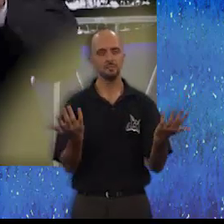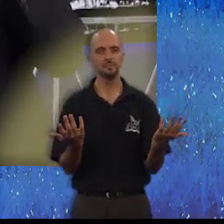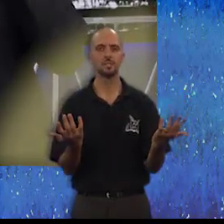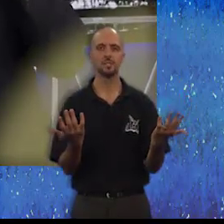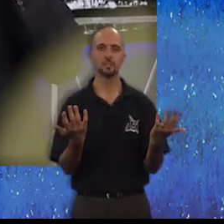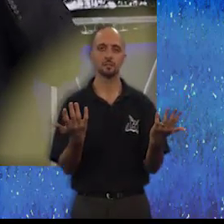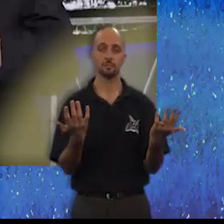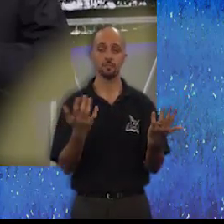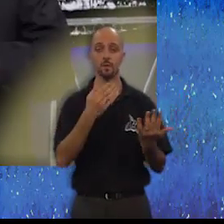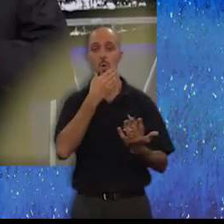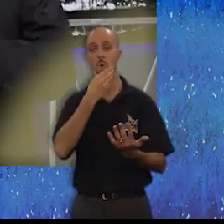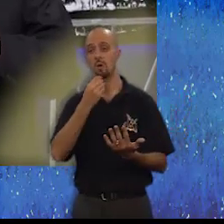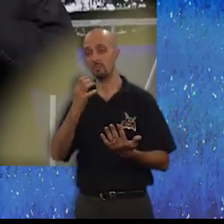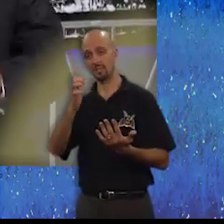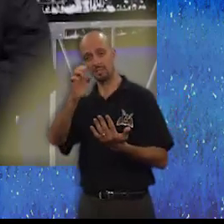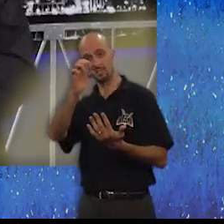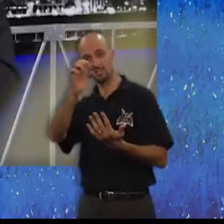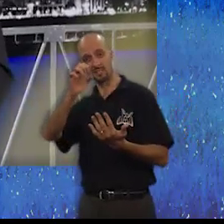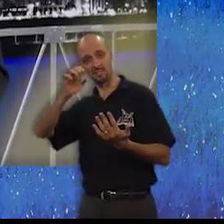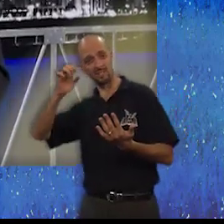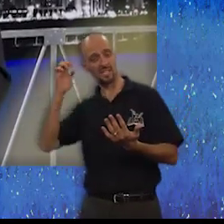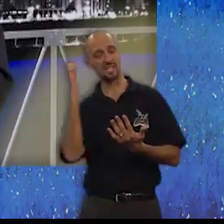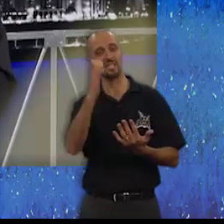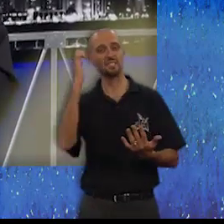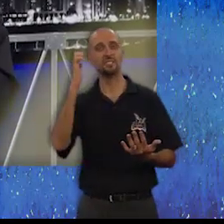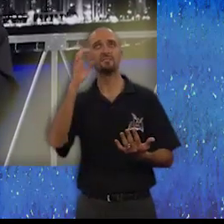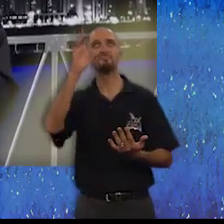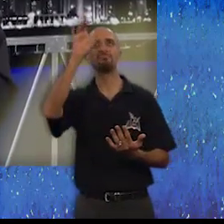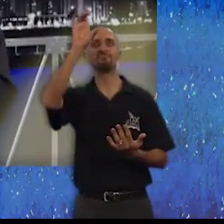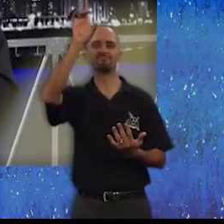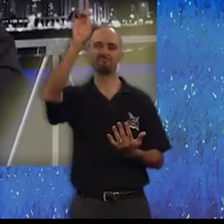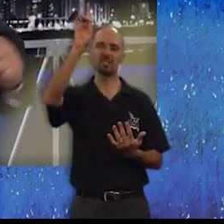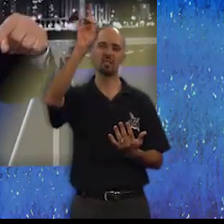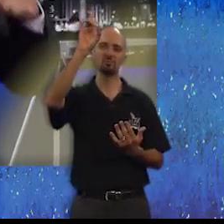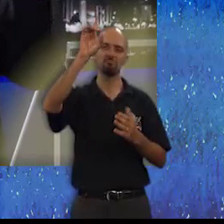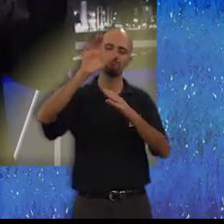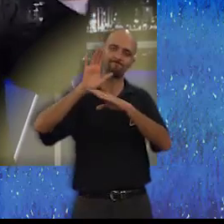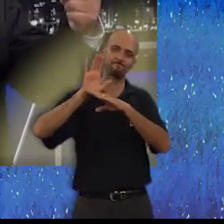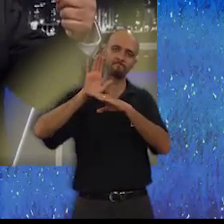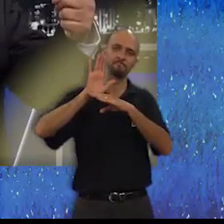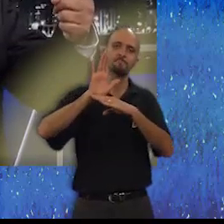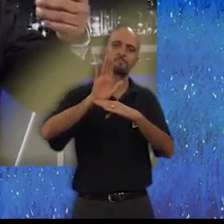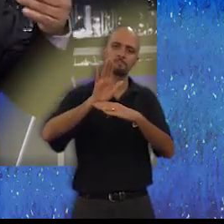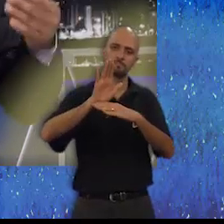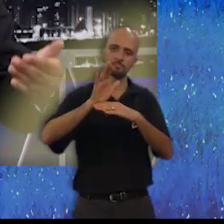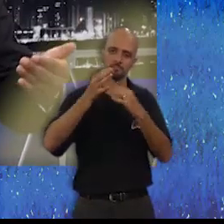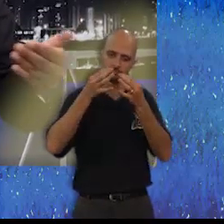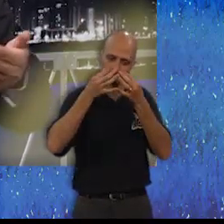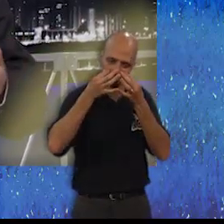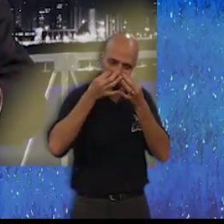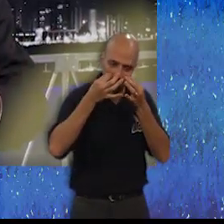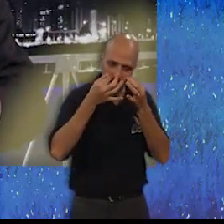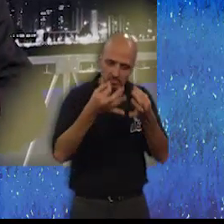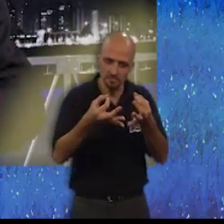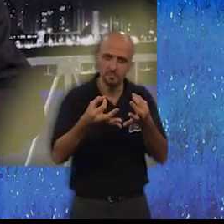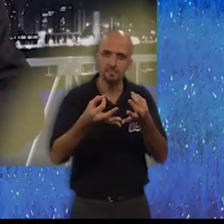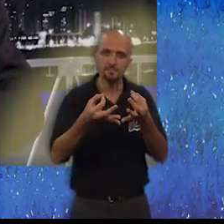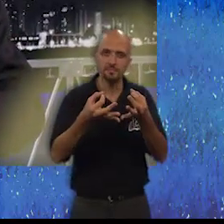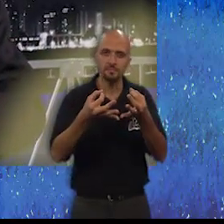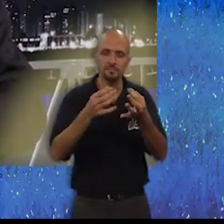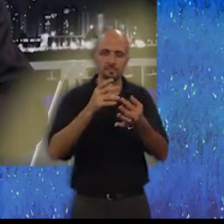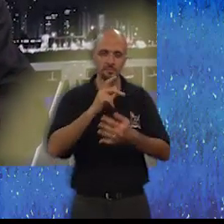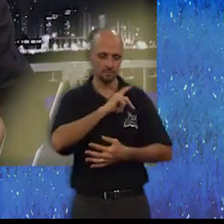E a oração de Estevão foi ouvida. Porque logo depois, Saulo se encontra com